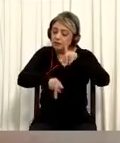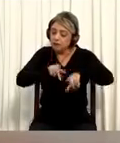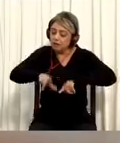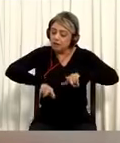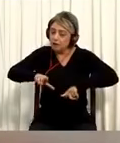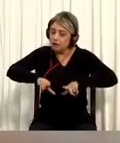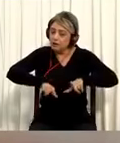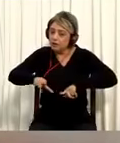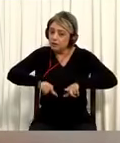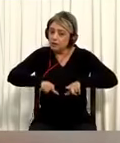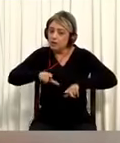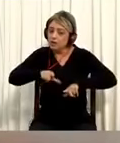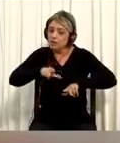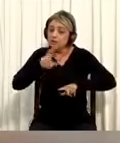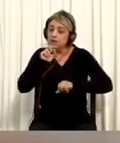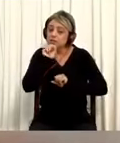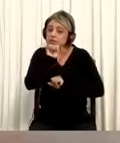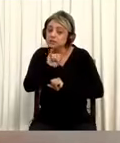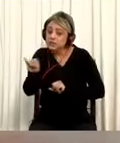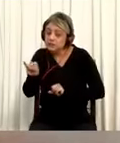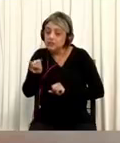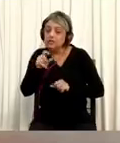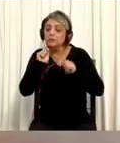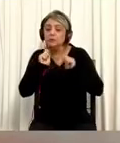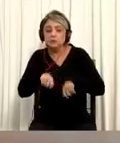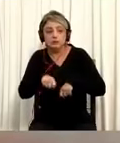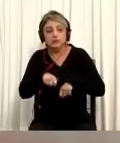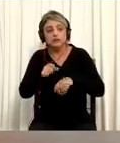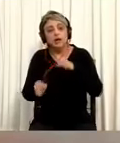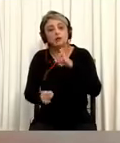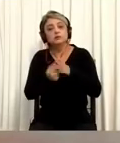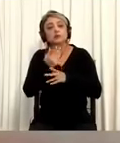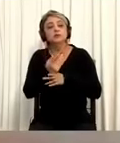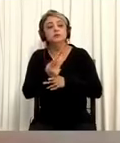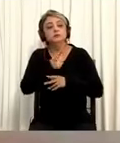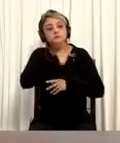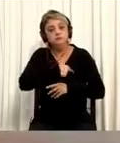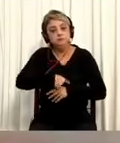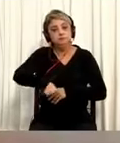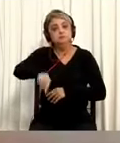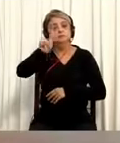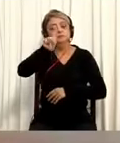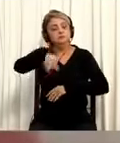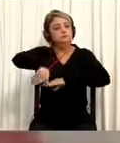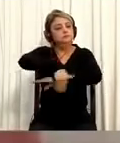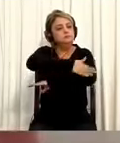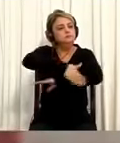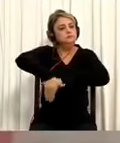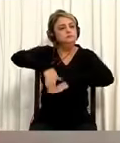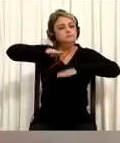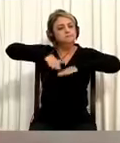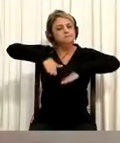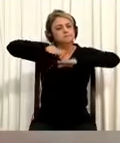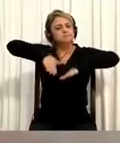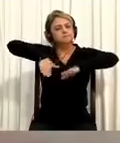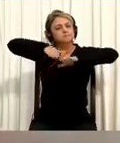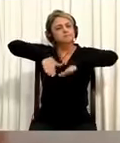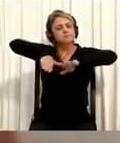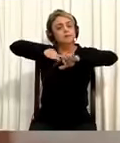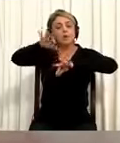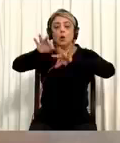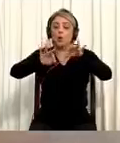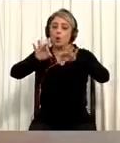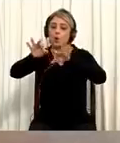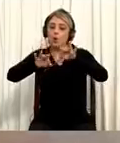trabalhadora, para, se for necessário, como inclusive já está acontecendo, ir para a rua, com atos organizados,